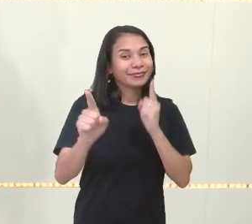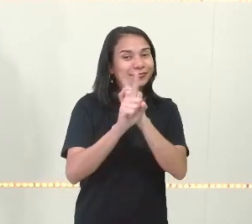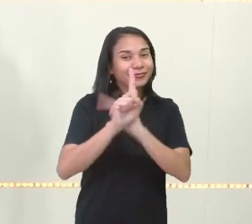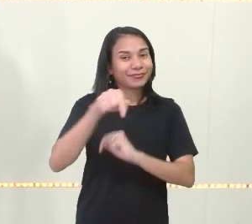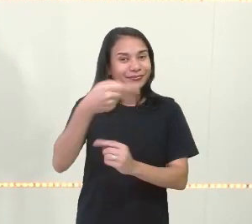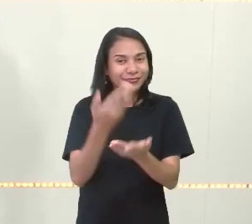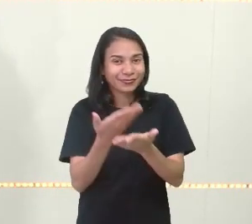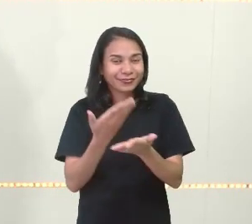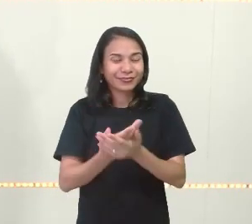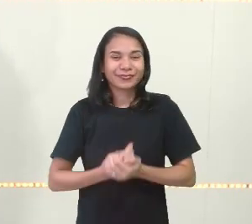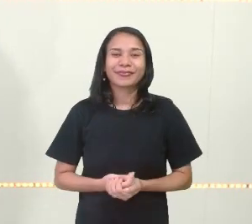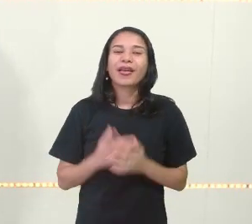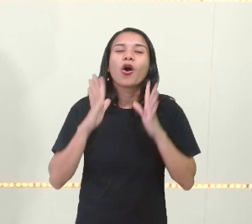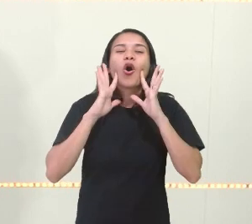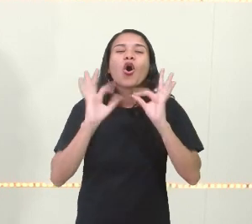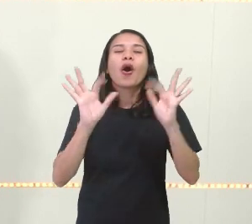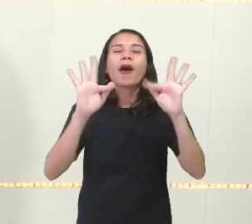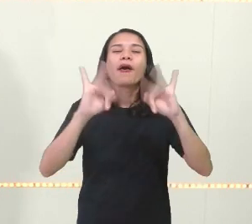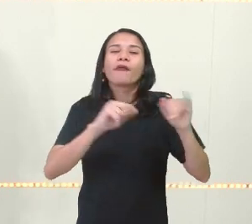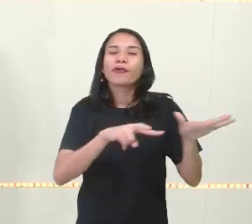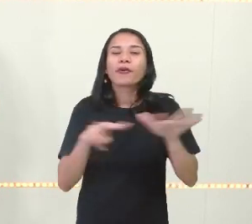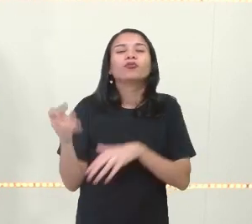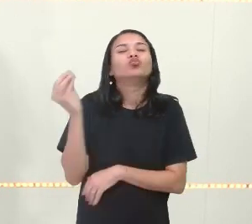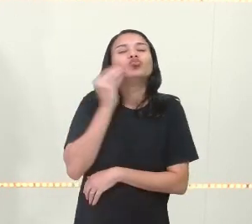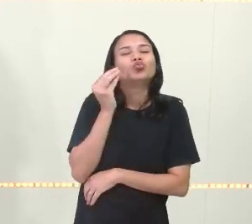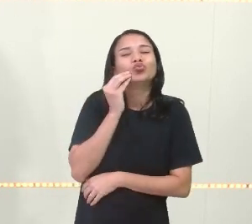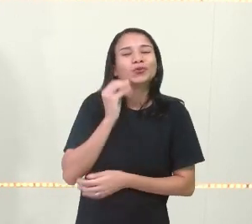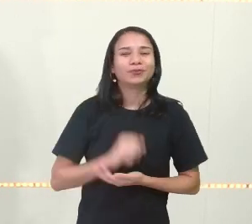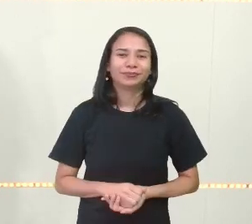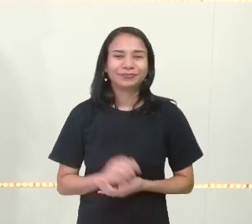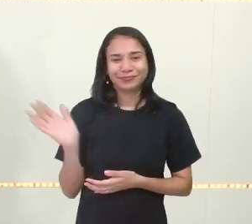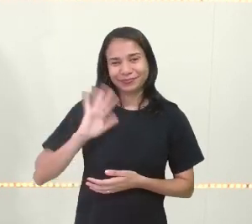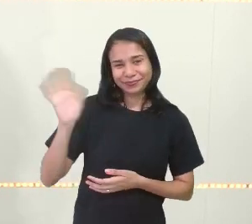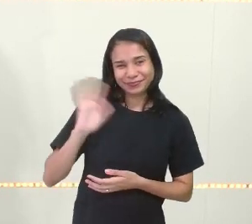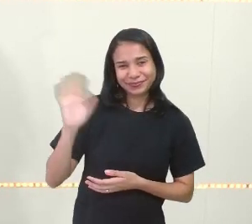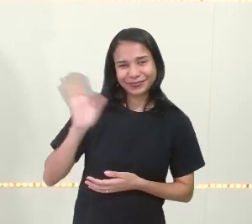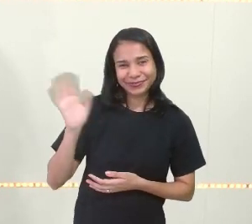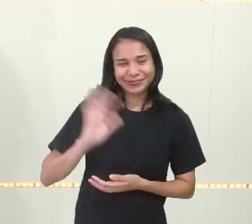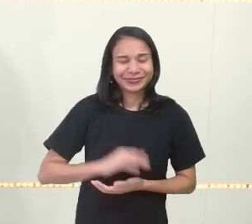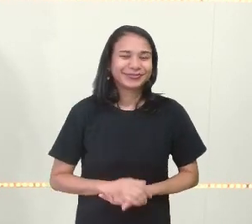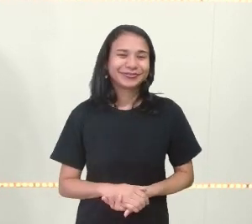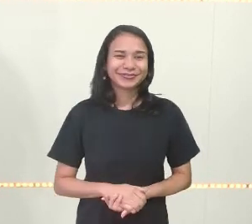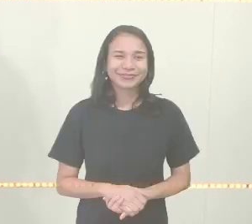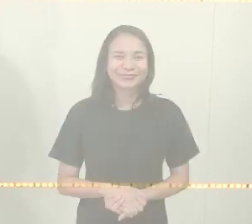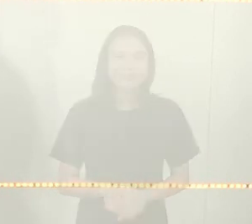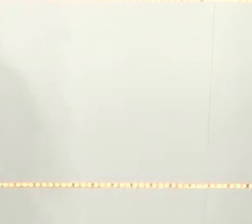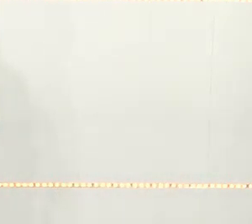se vê. Um excelente final de semana. Beijão. Tchau, tchau. Até a próxima.